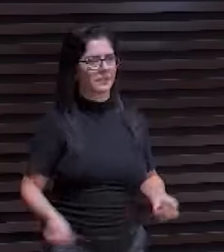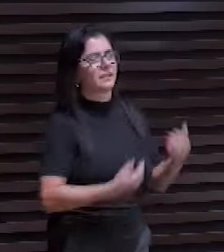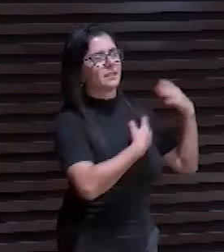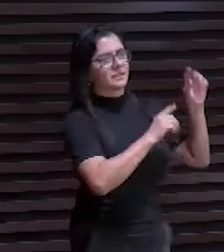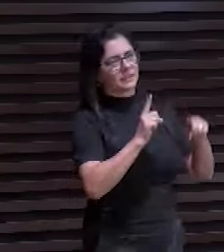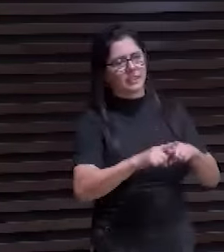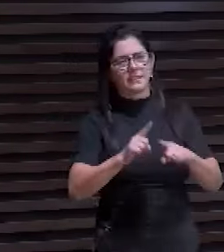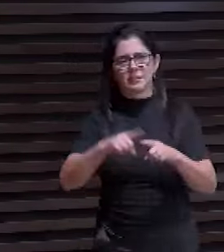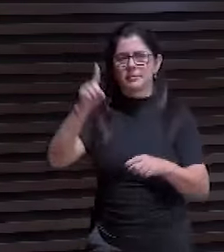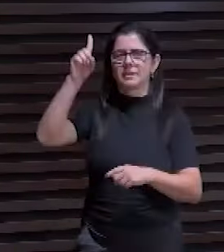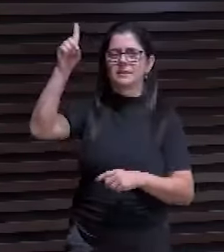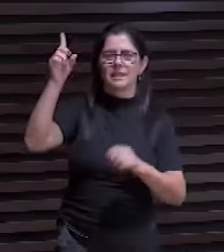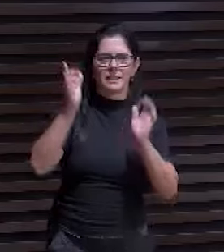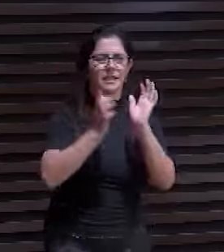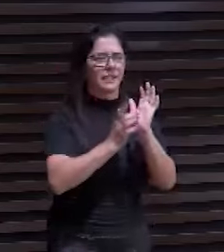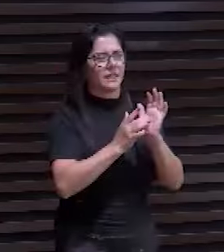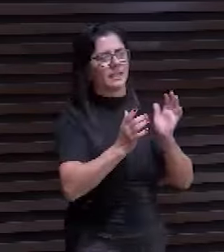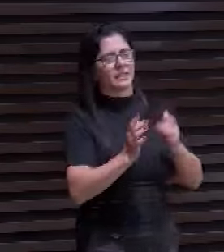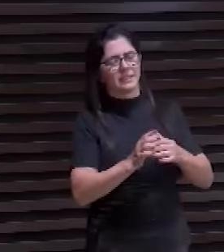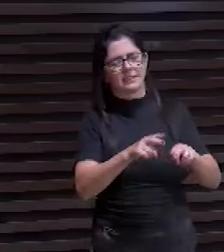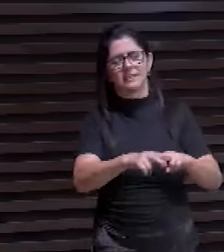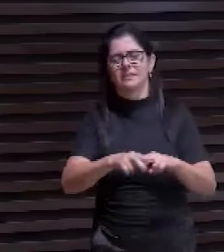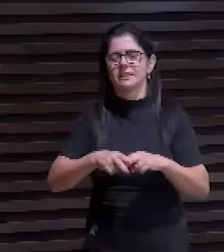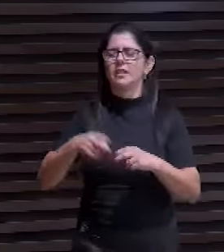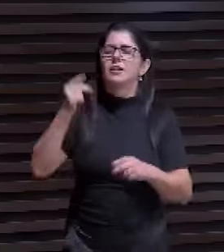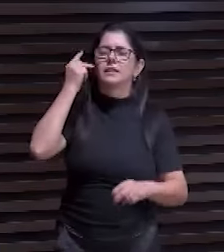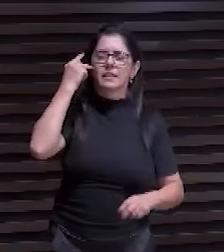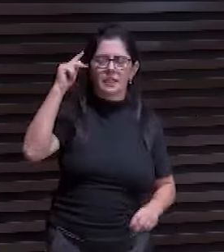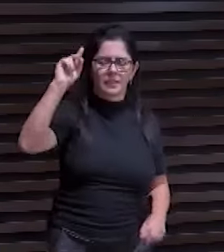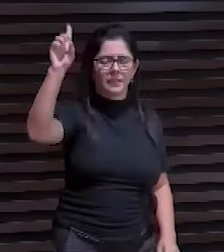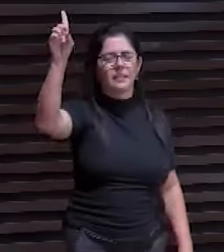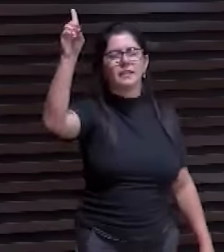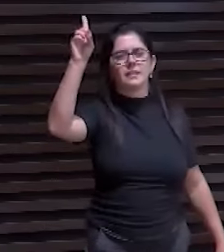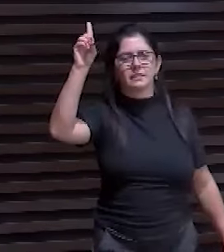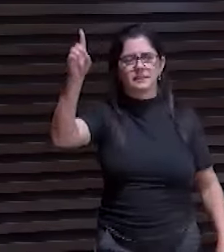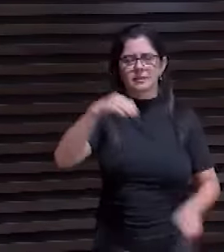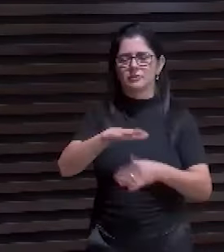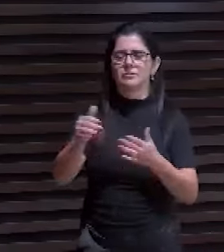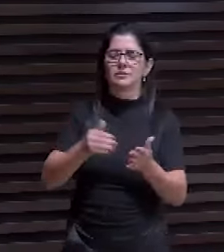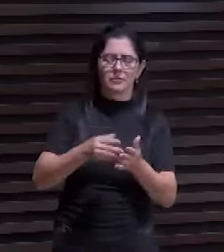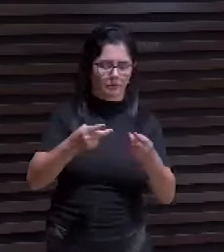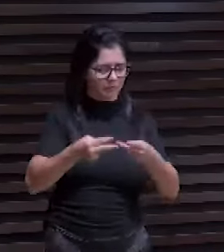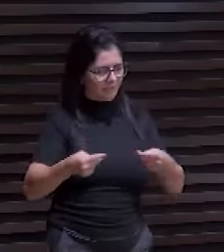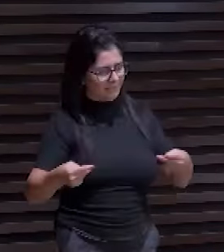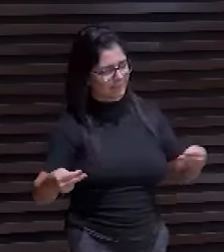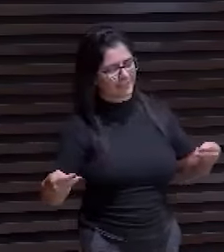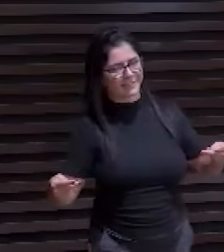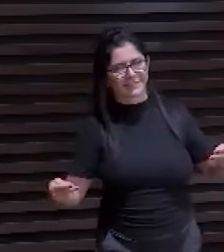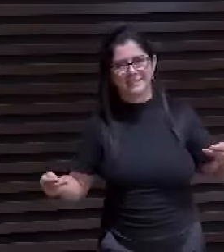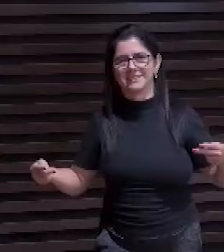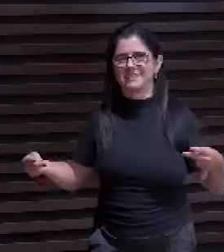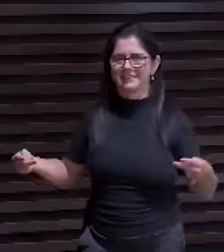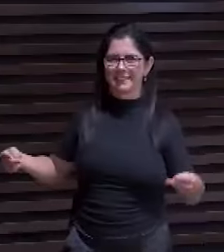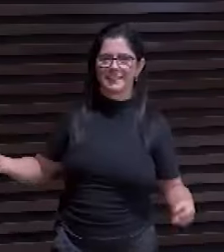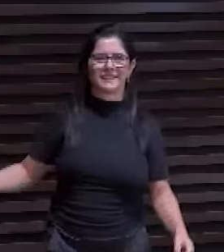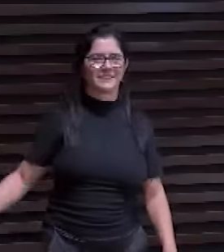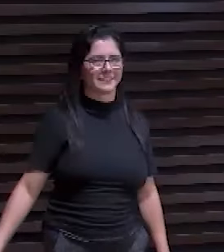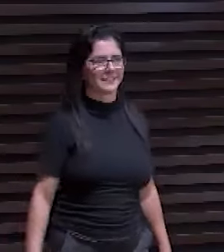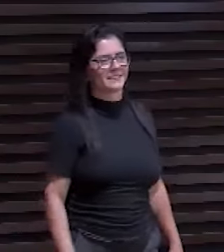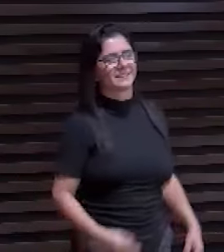O que dele, por ele, para ele são todas as